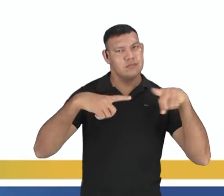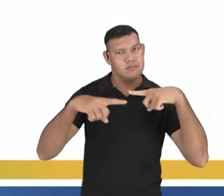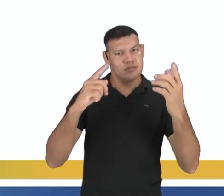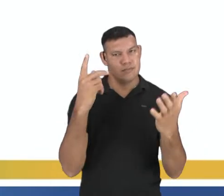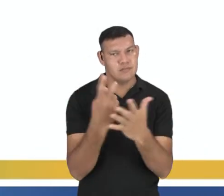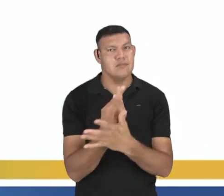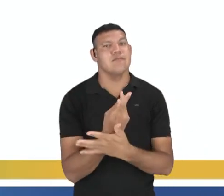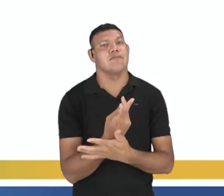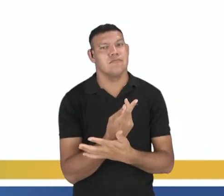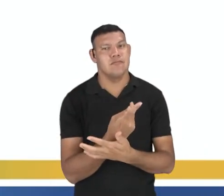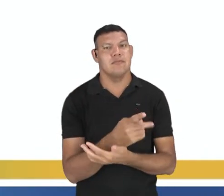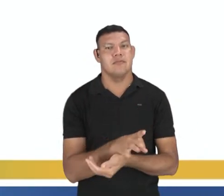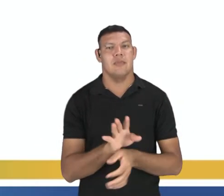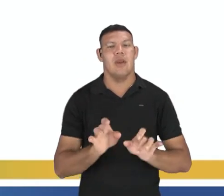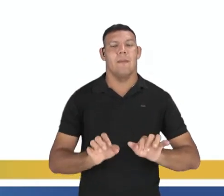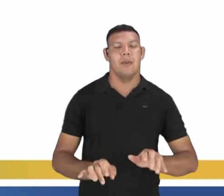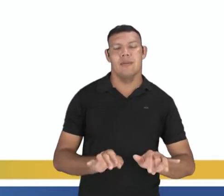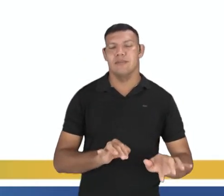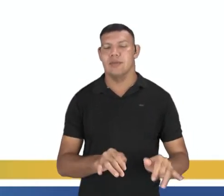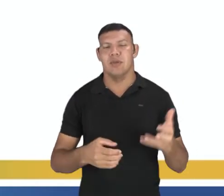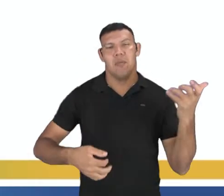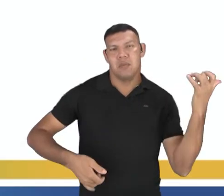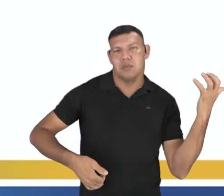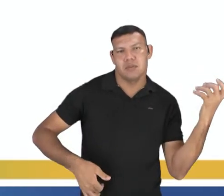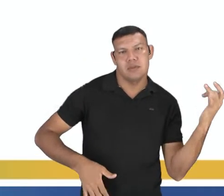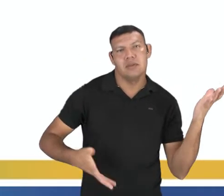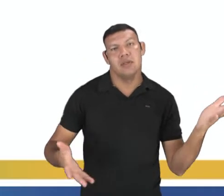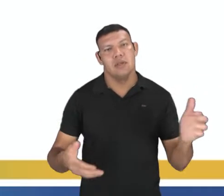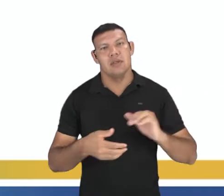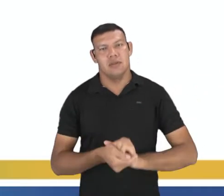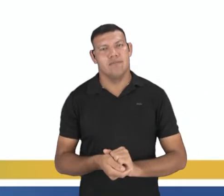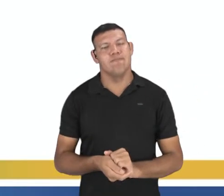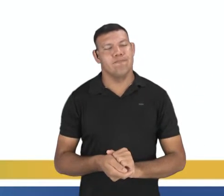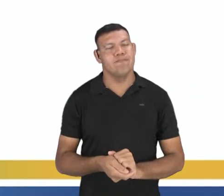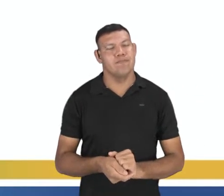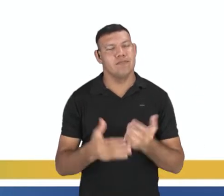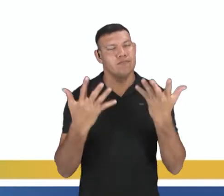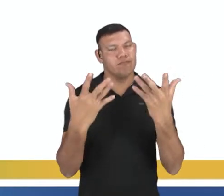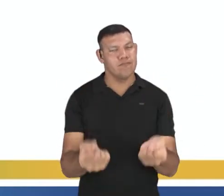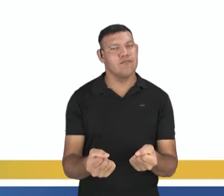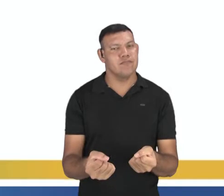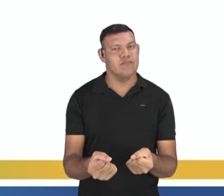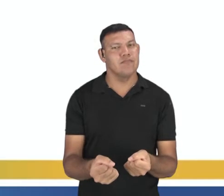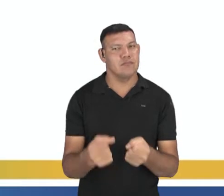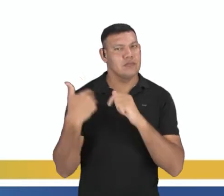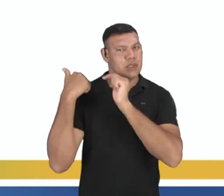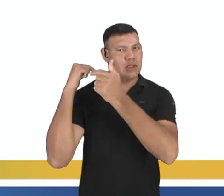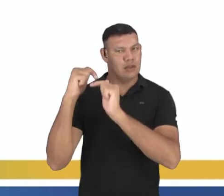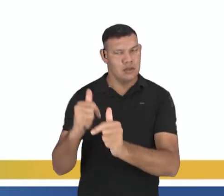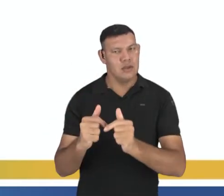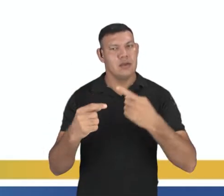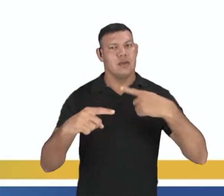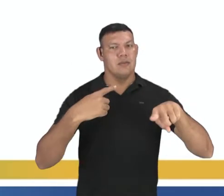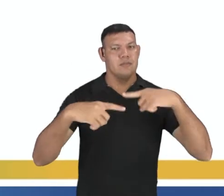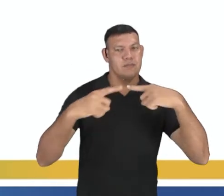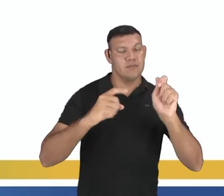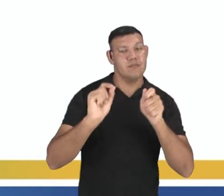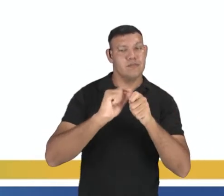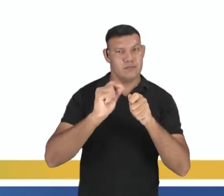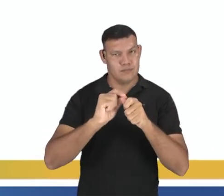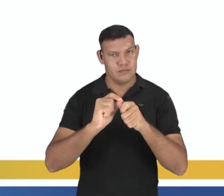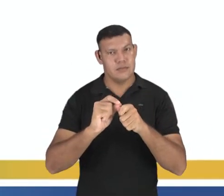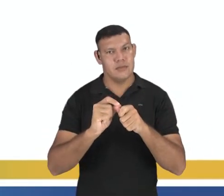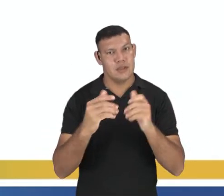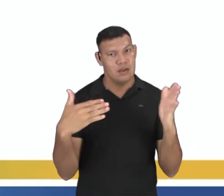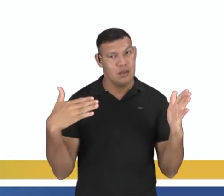ocorre enquanto músico a toca Talvez seja essa acepção mais tradicional de produção musical até a